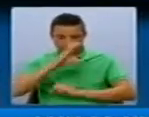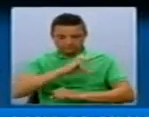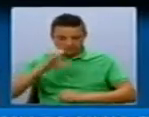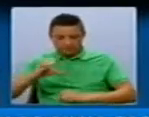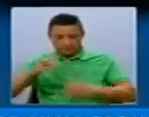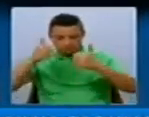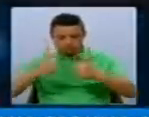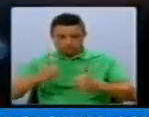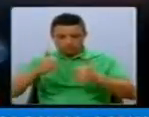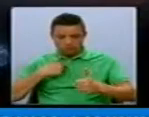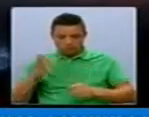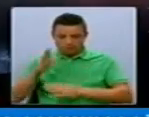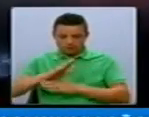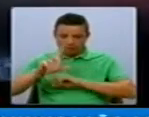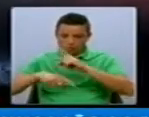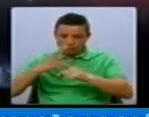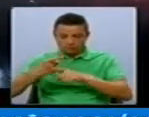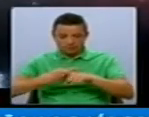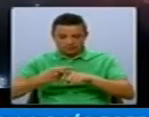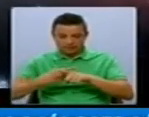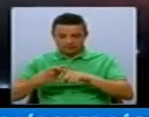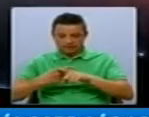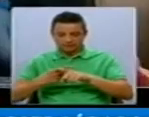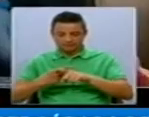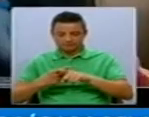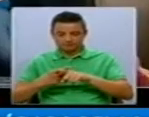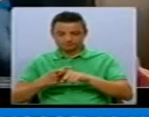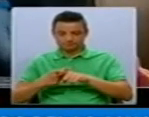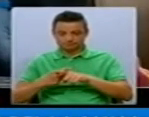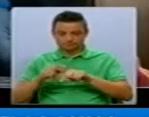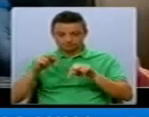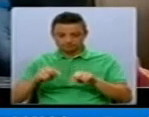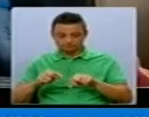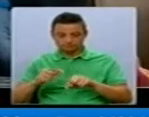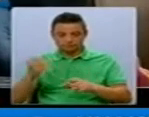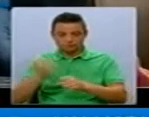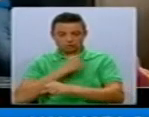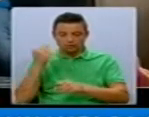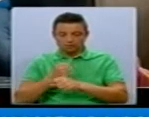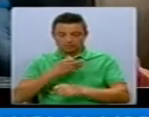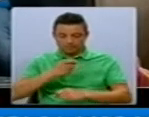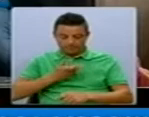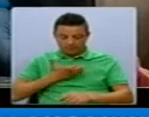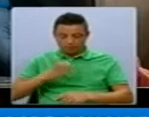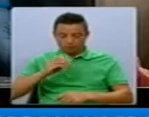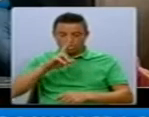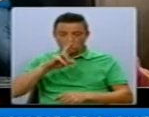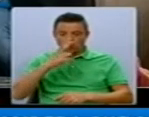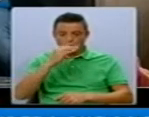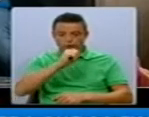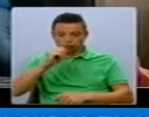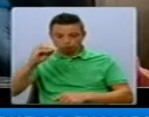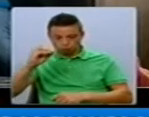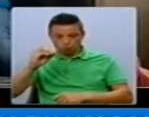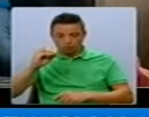boa. Eu trago aqui um outro caso interessantíssimo, e é que, sobretudo, o trabalho feito por Pedro Russo. O Pedro Russo é um astrónomo português,